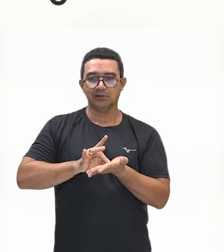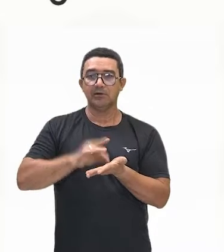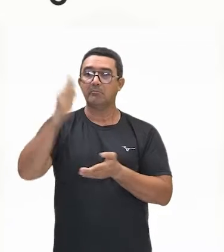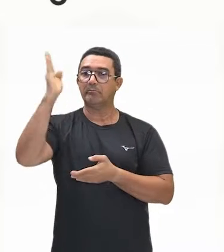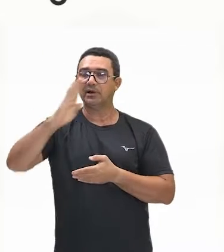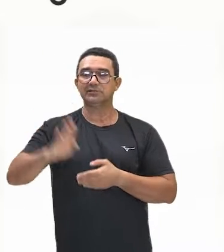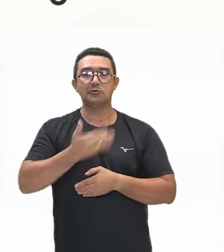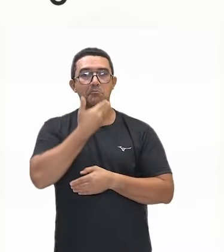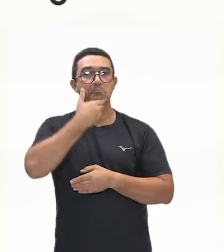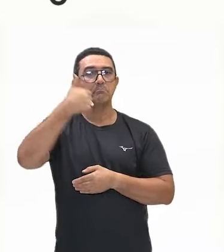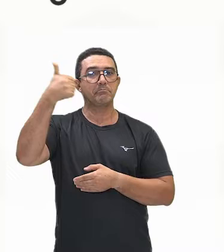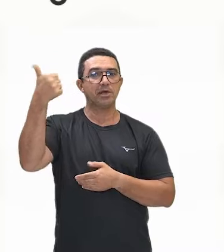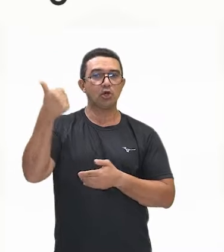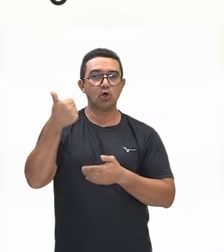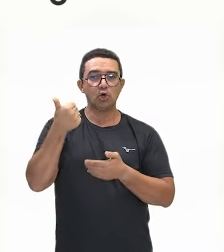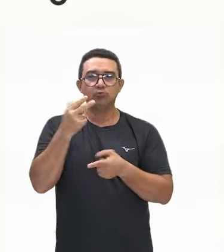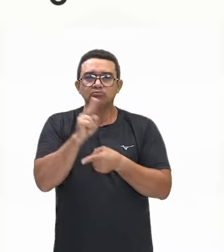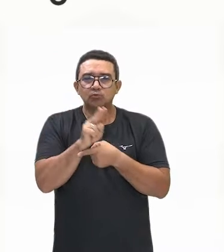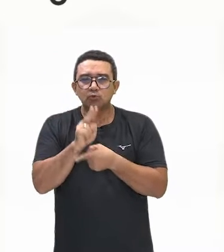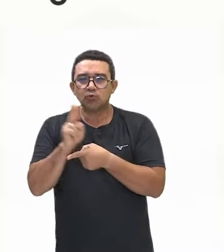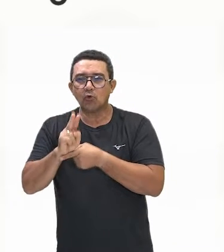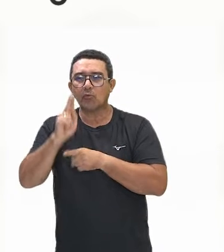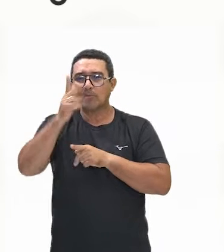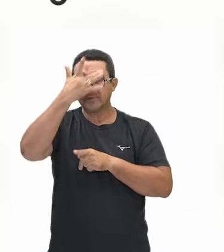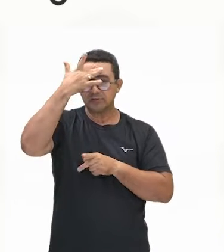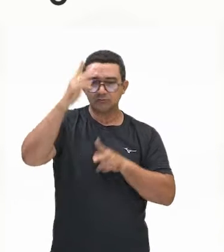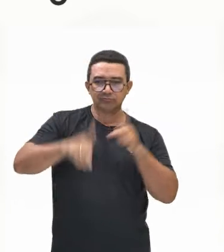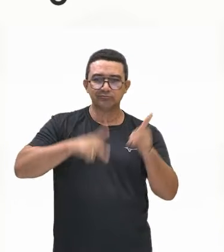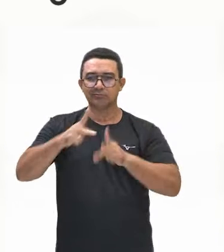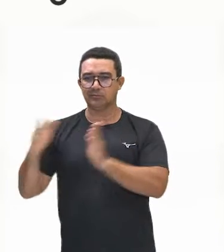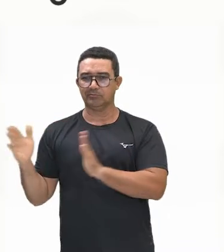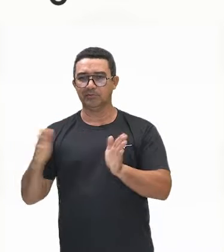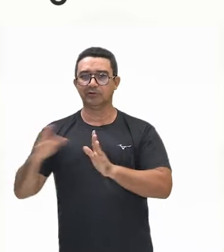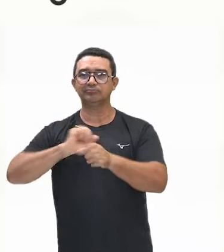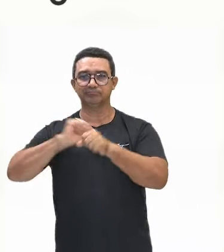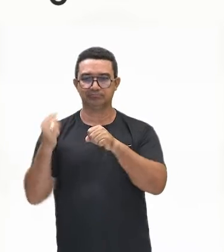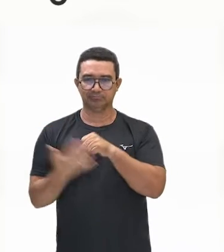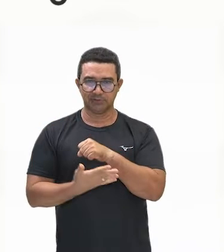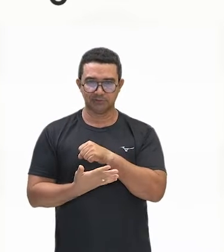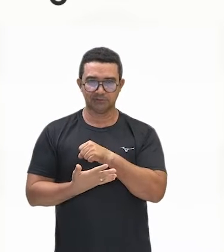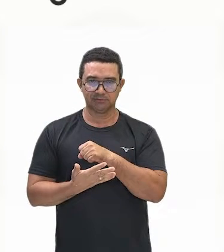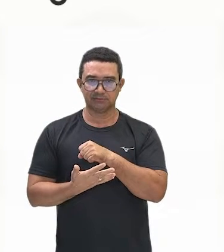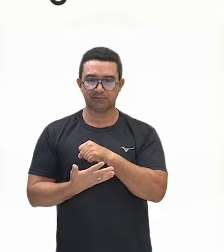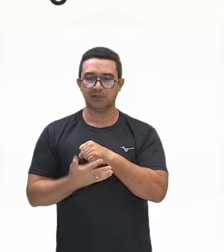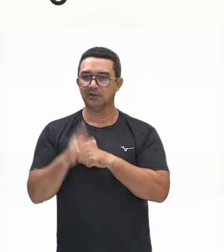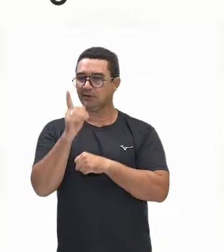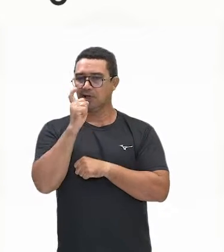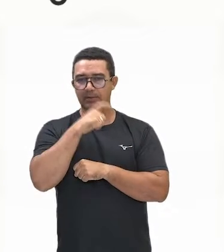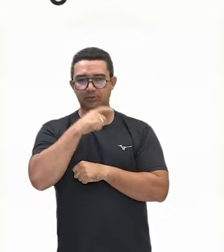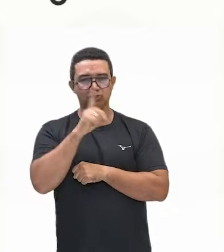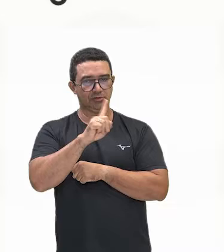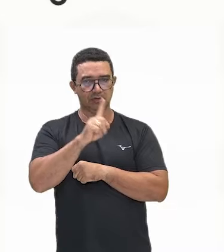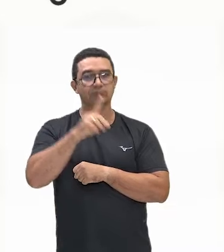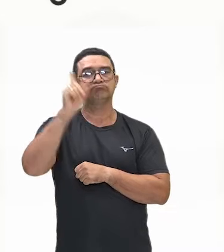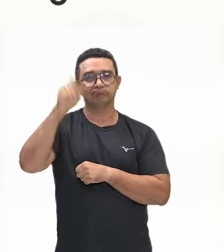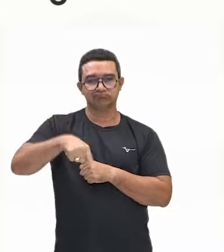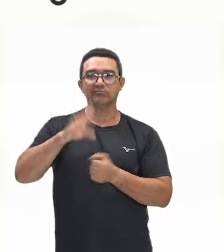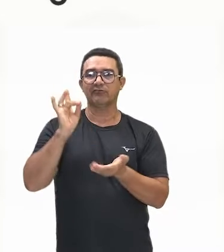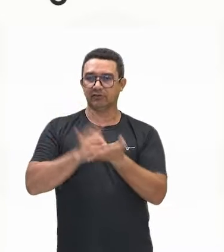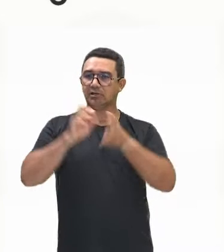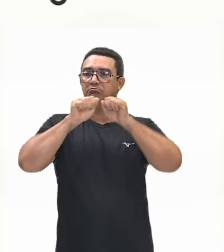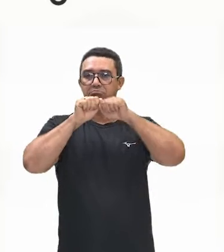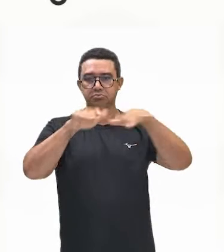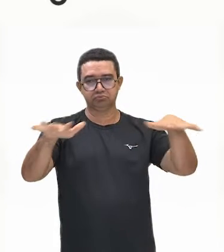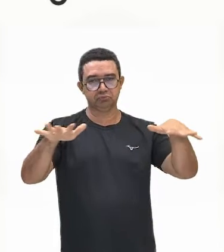ali, e não foi, isso é uma mentira, foi passado como se isso fosse verdade, e o Brasil não foi um dos países que melhor lidou